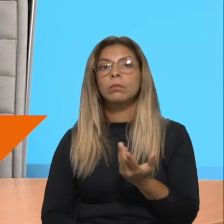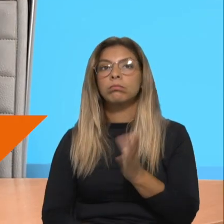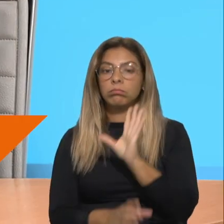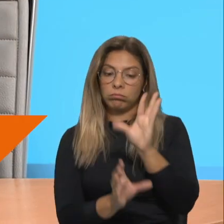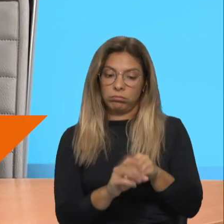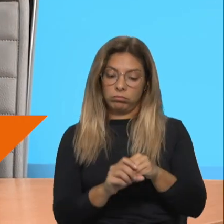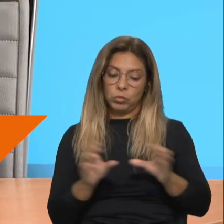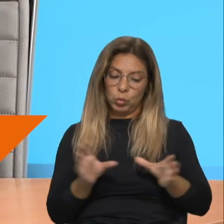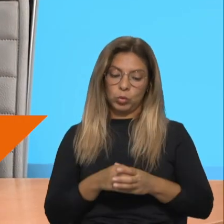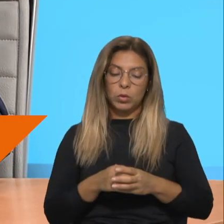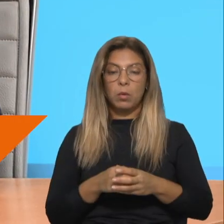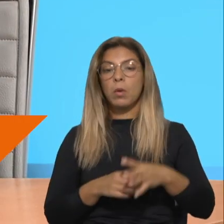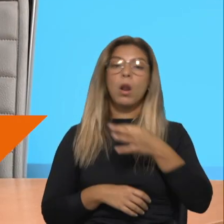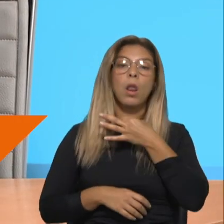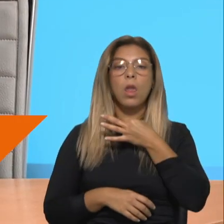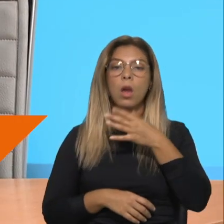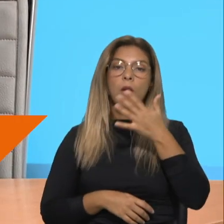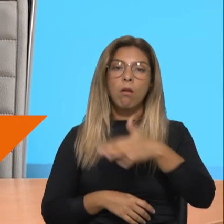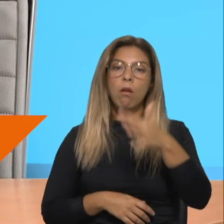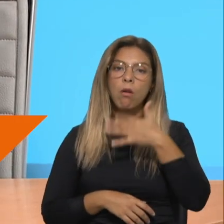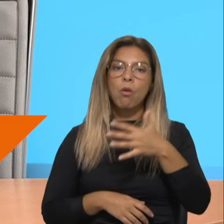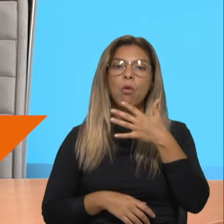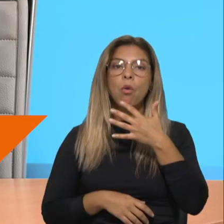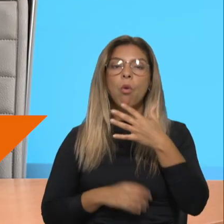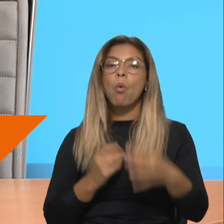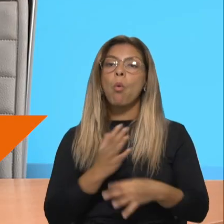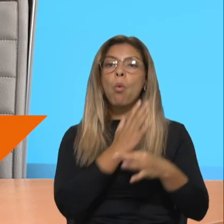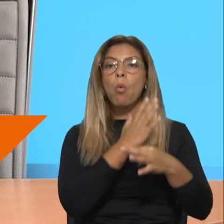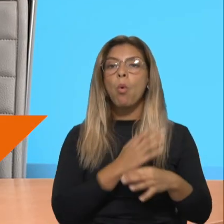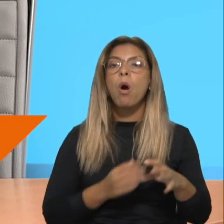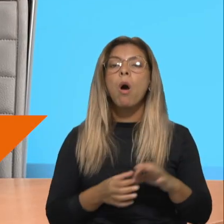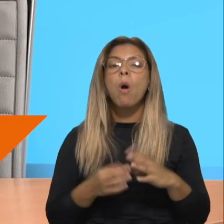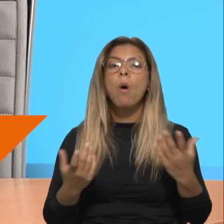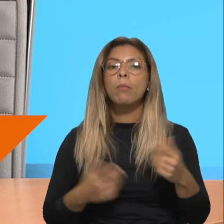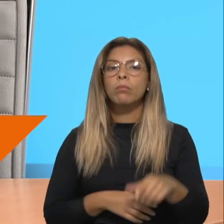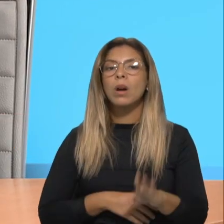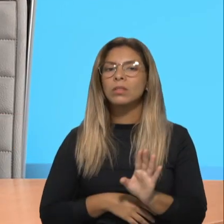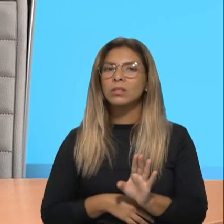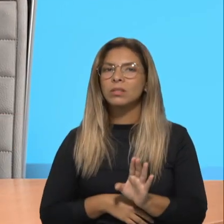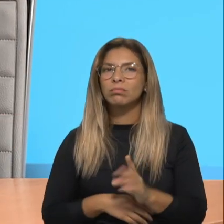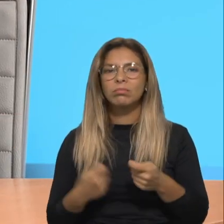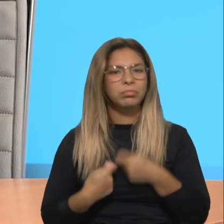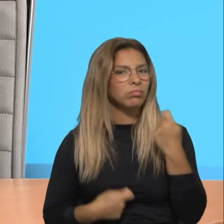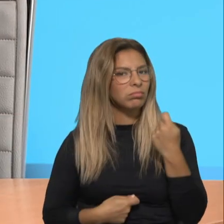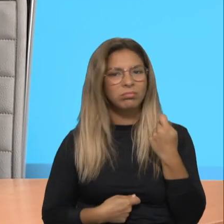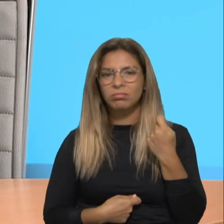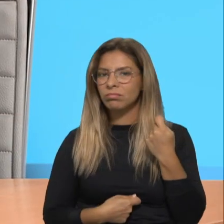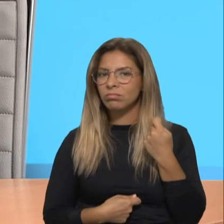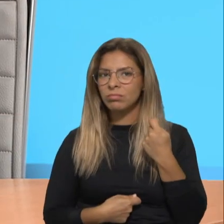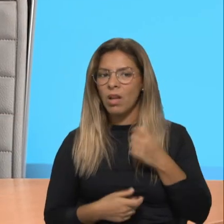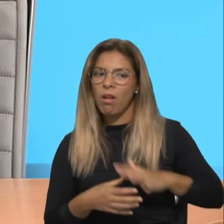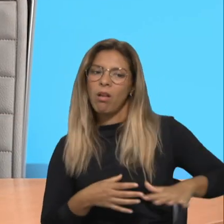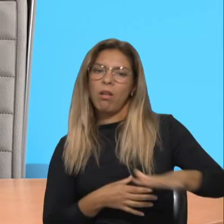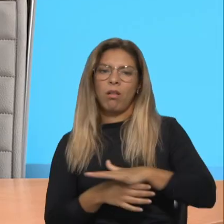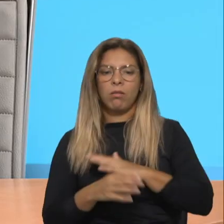parte do coro, quer em quem é responsável desse mesmo coro. Porque isso não se coaduna com aquilo que são, enfim, digamos, os